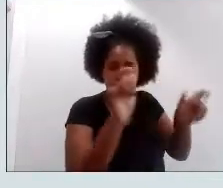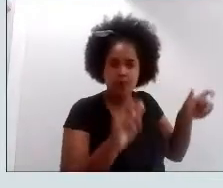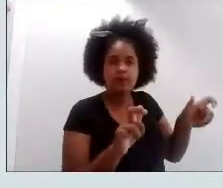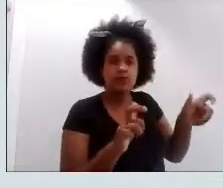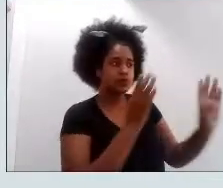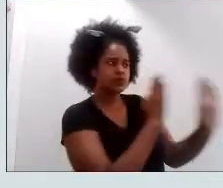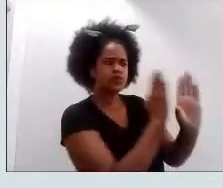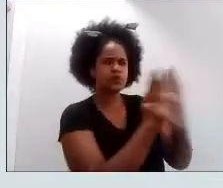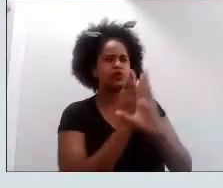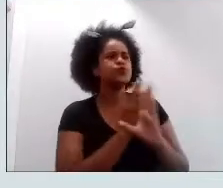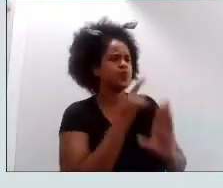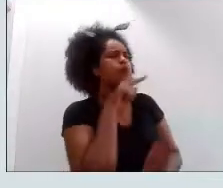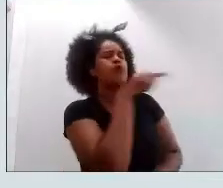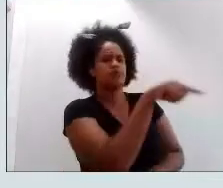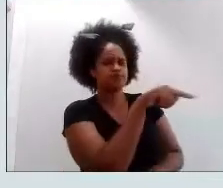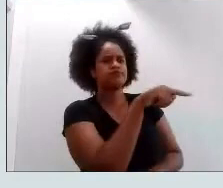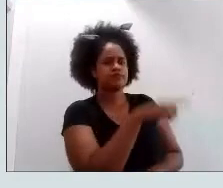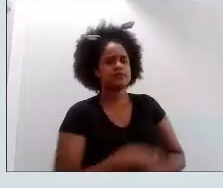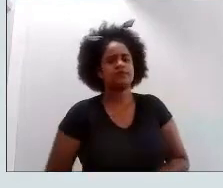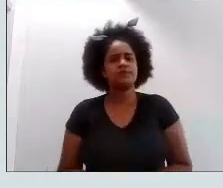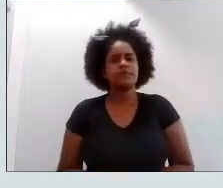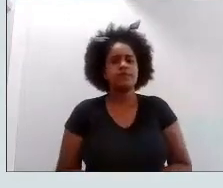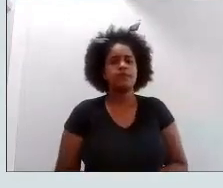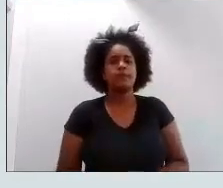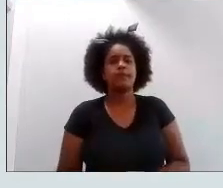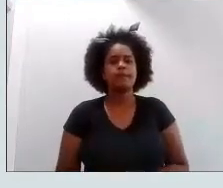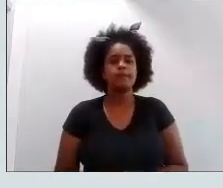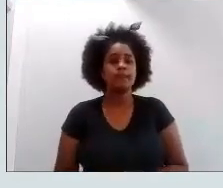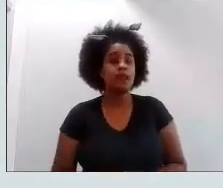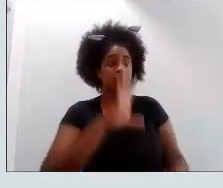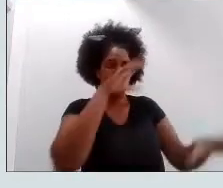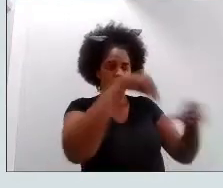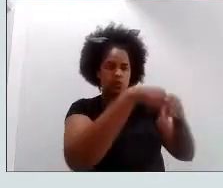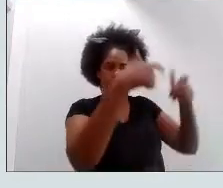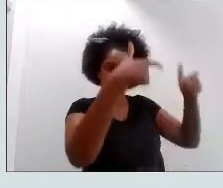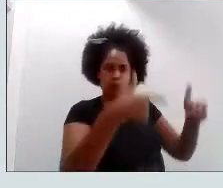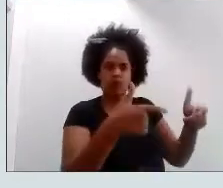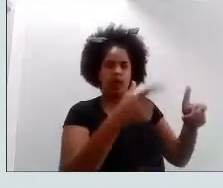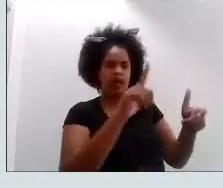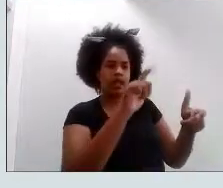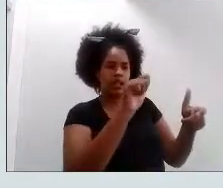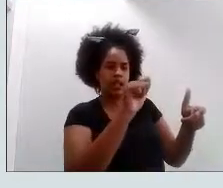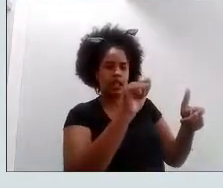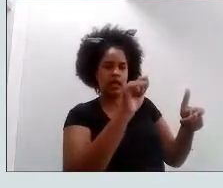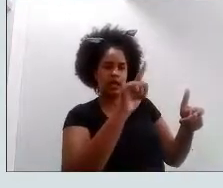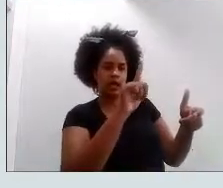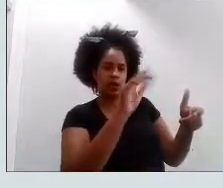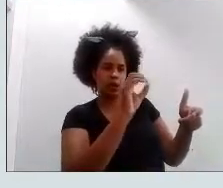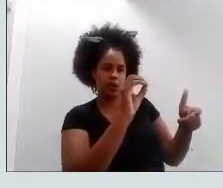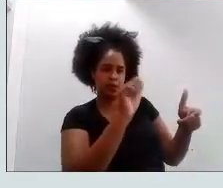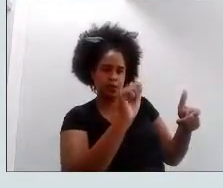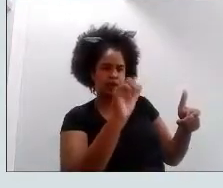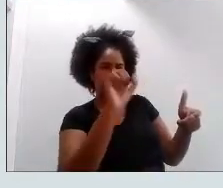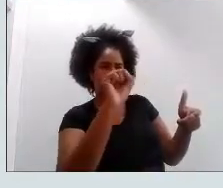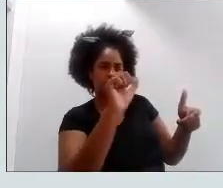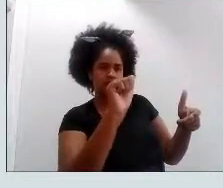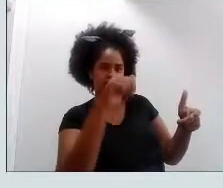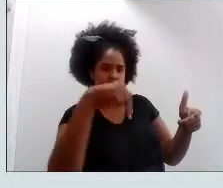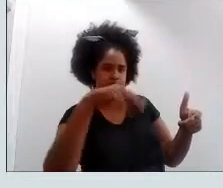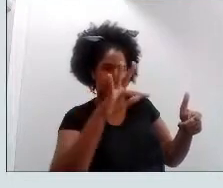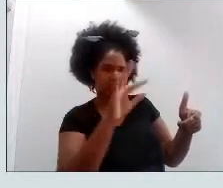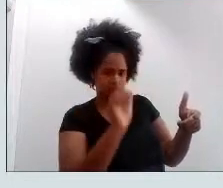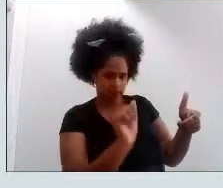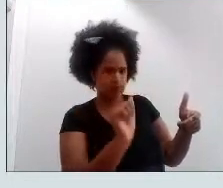sítio arqueológico. Dentro desse sítio, já em 1970, ele